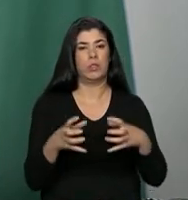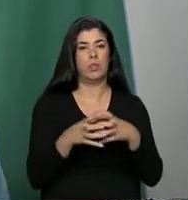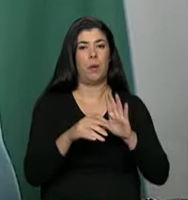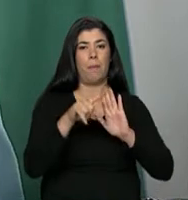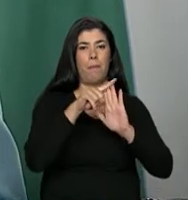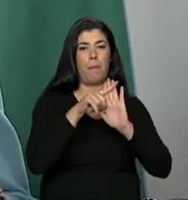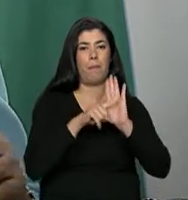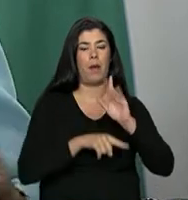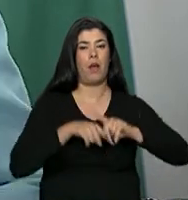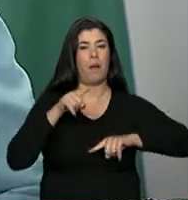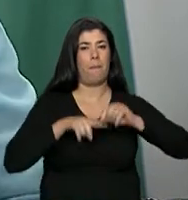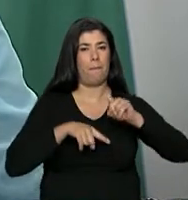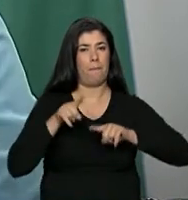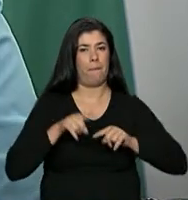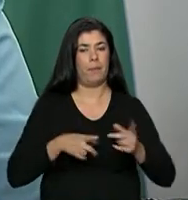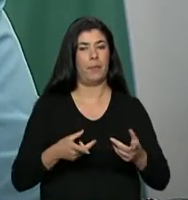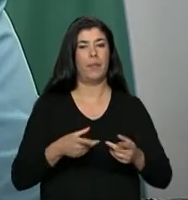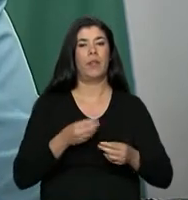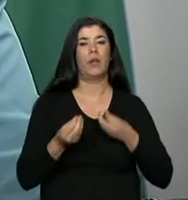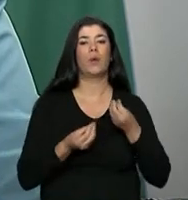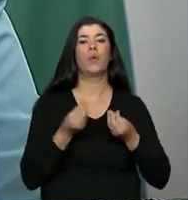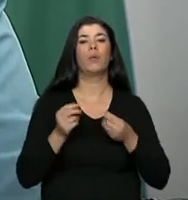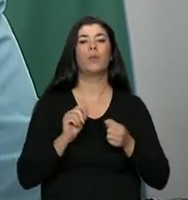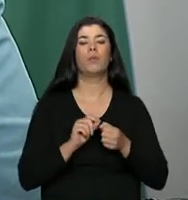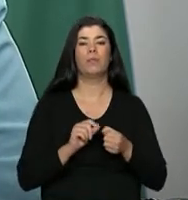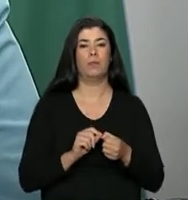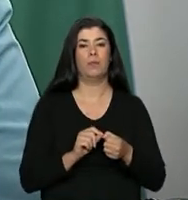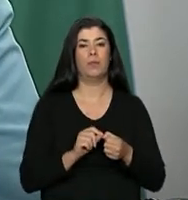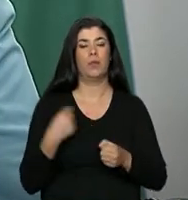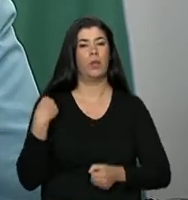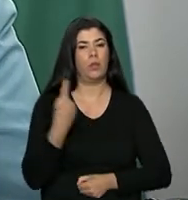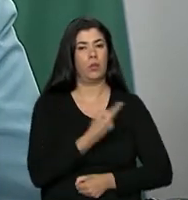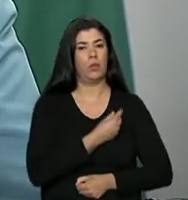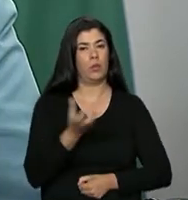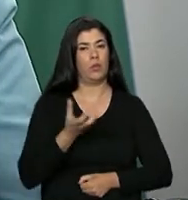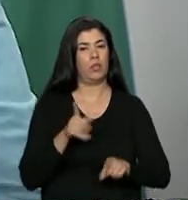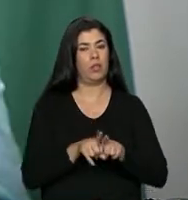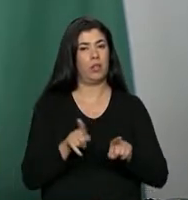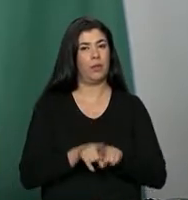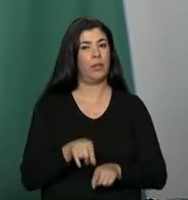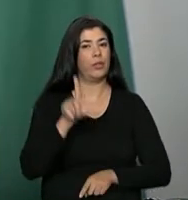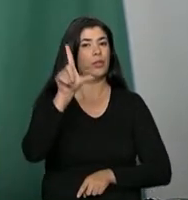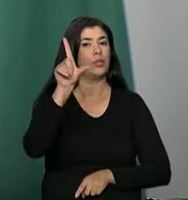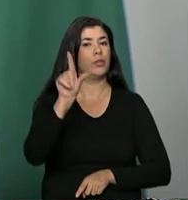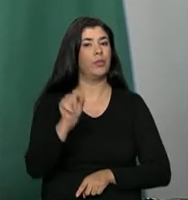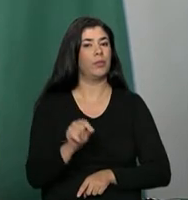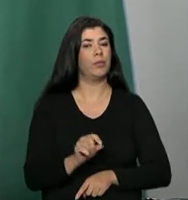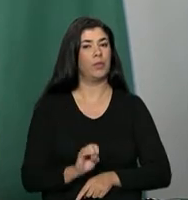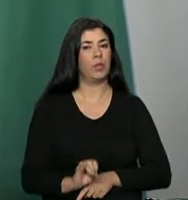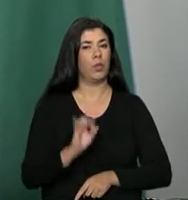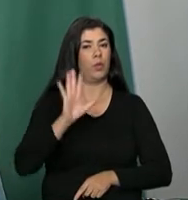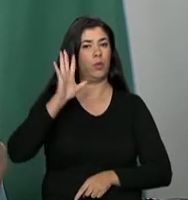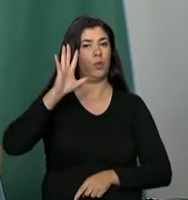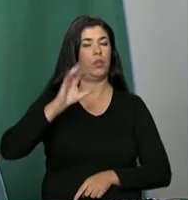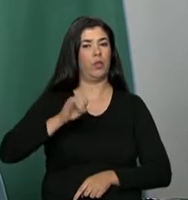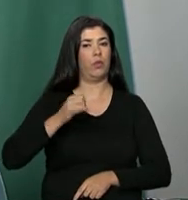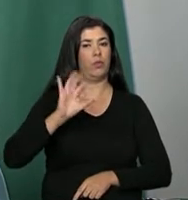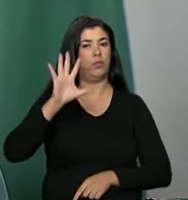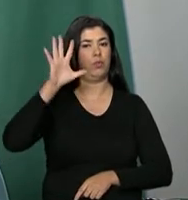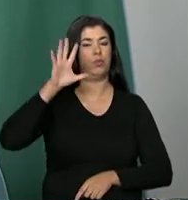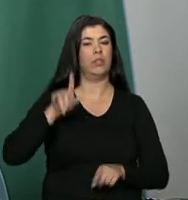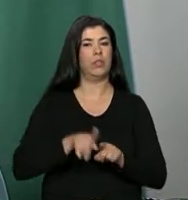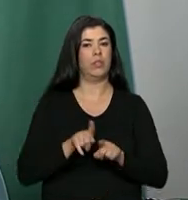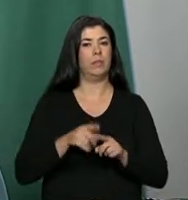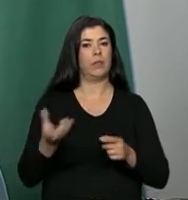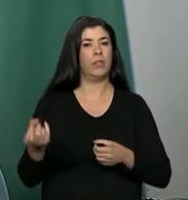ajustes. Para quê? Primeiro, porque nós queremos reduzir a inflação. E, segundo, queremos fazer esses ajustes